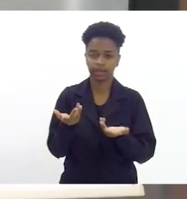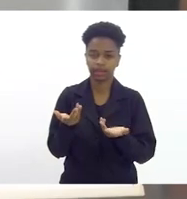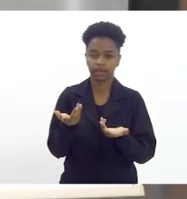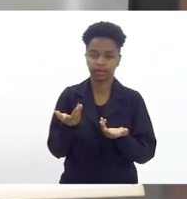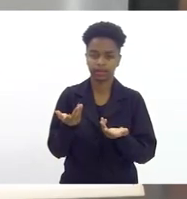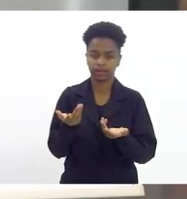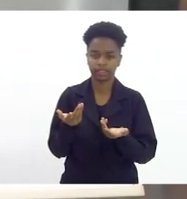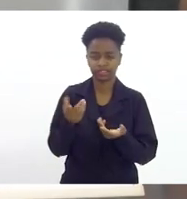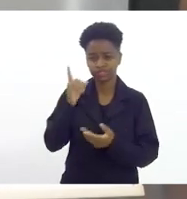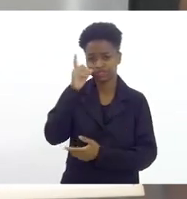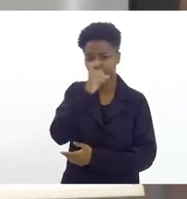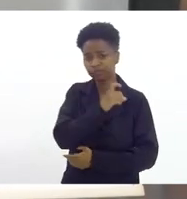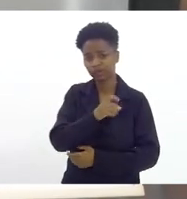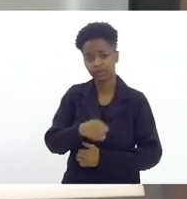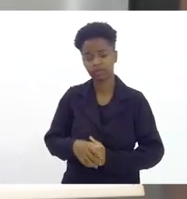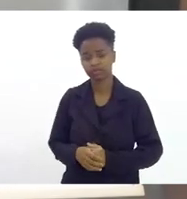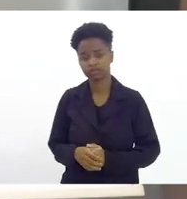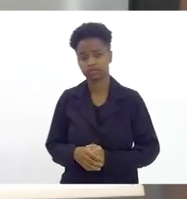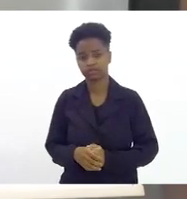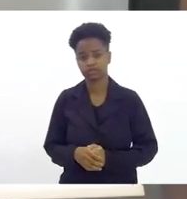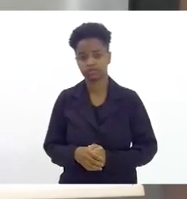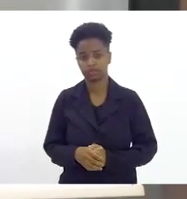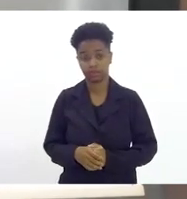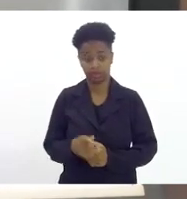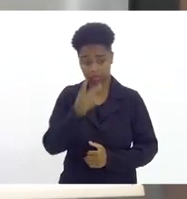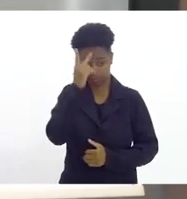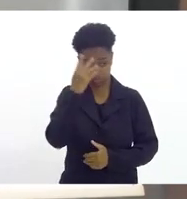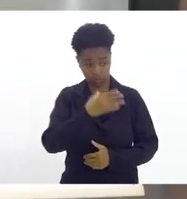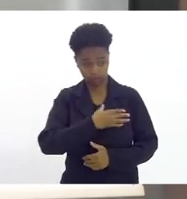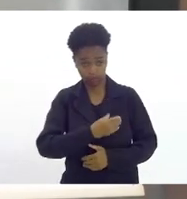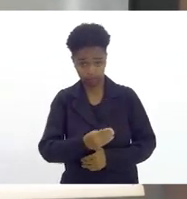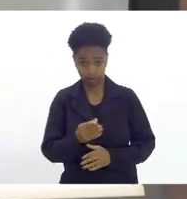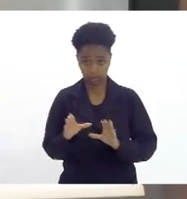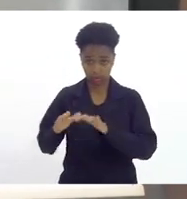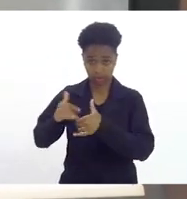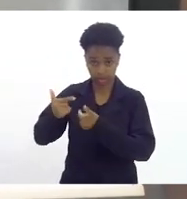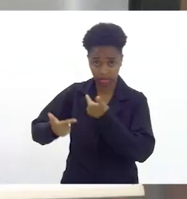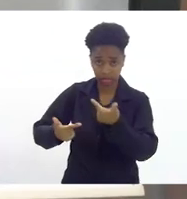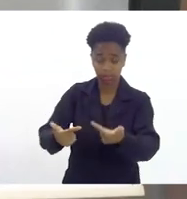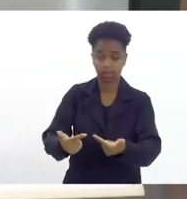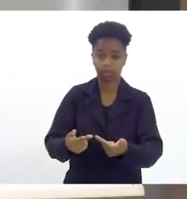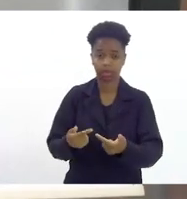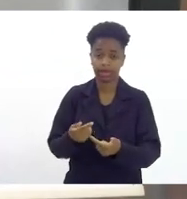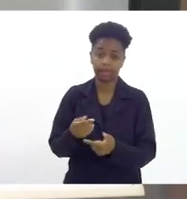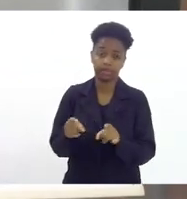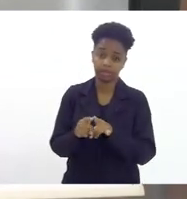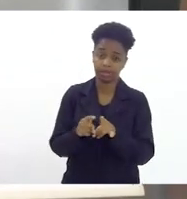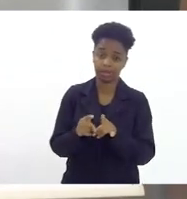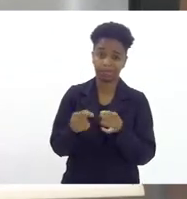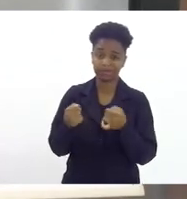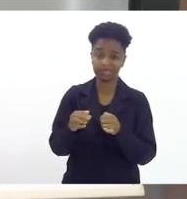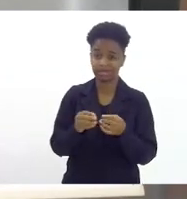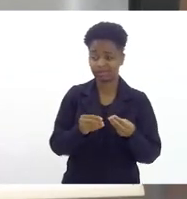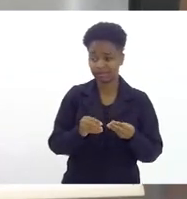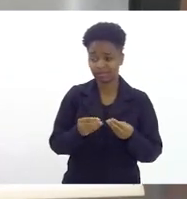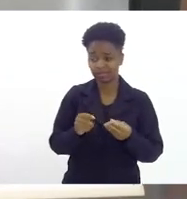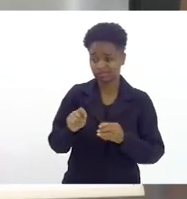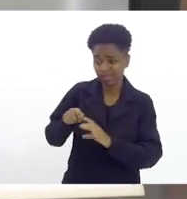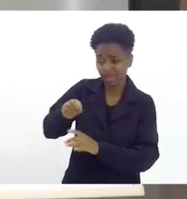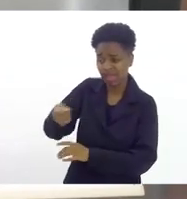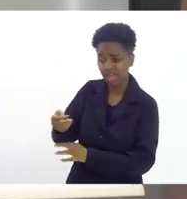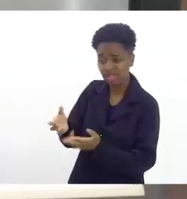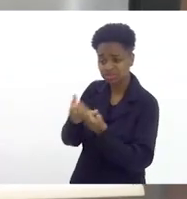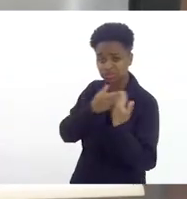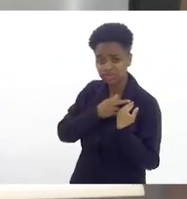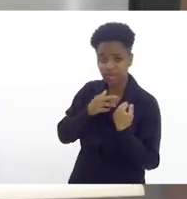Custoso para as filhas e os filhos daquelas trabalhadora além de tudo serem responsabilidades pelo seu desempenho